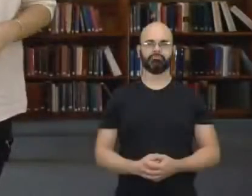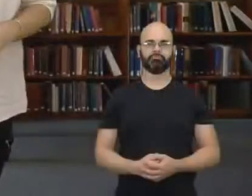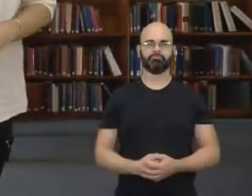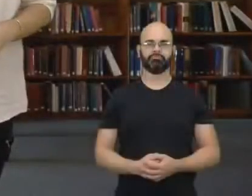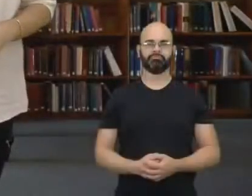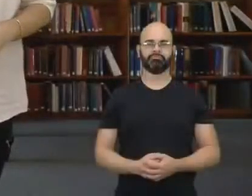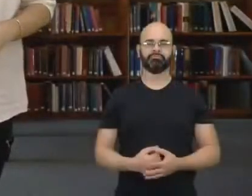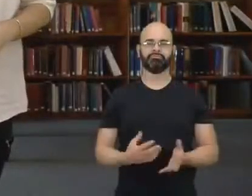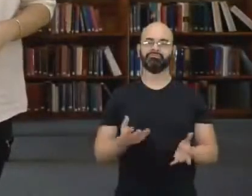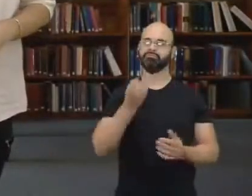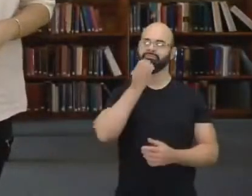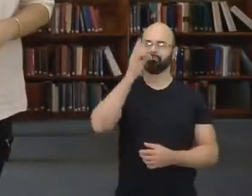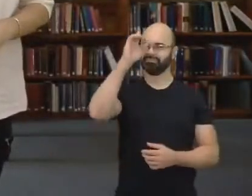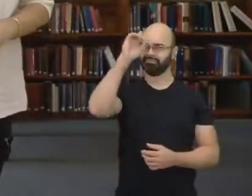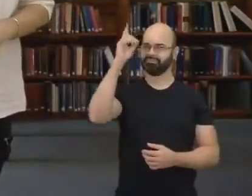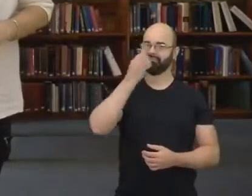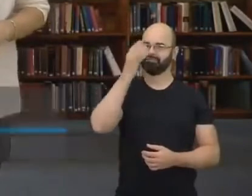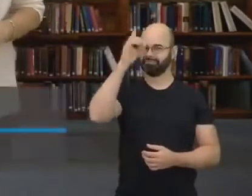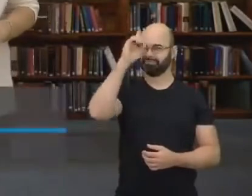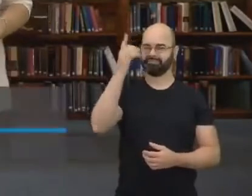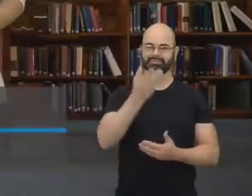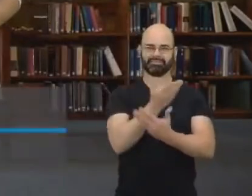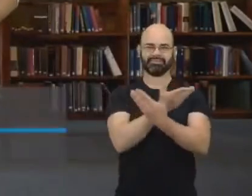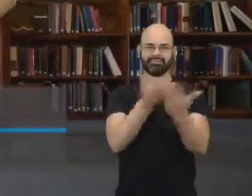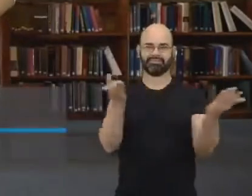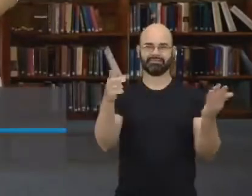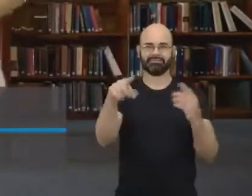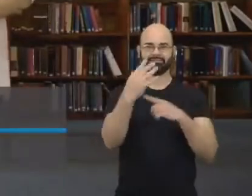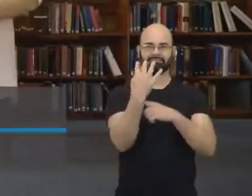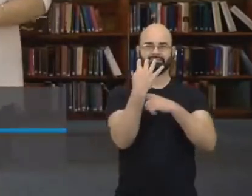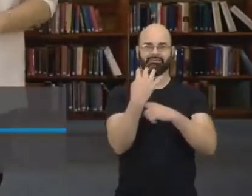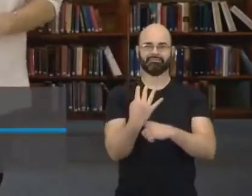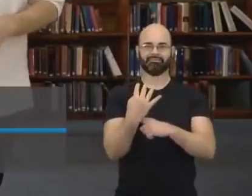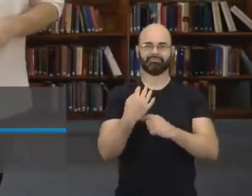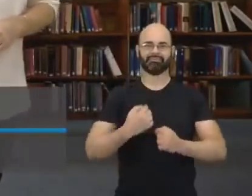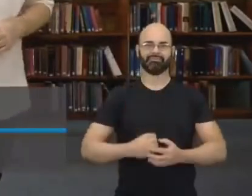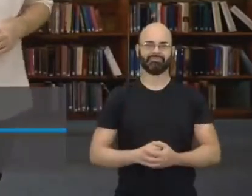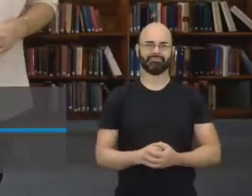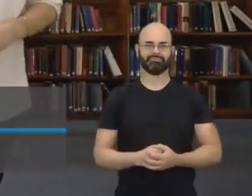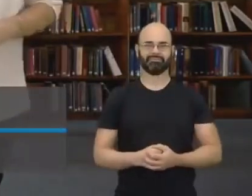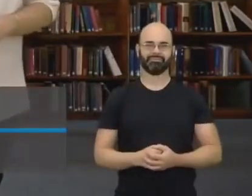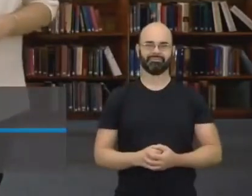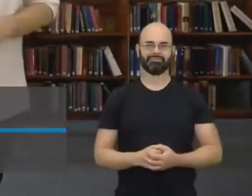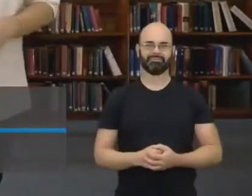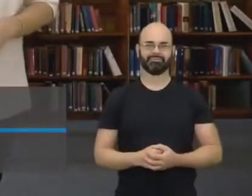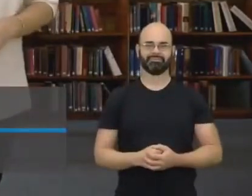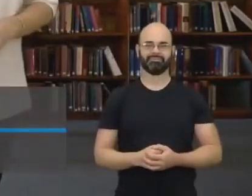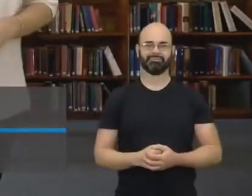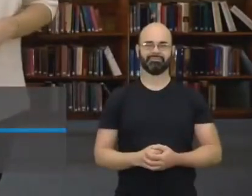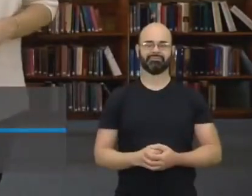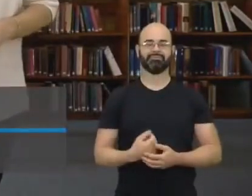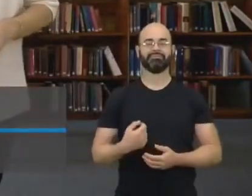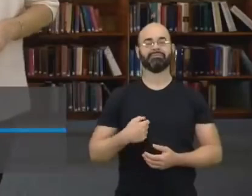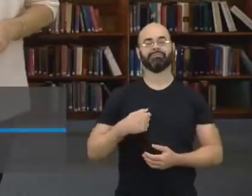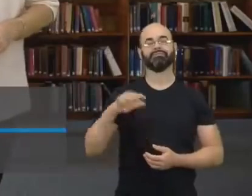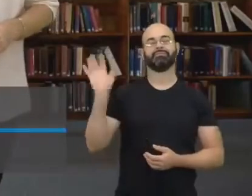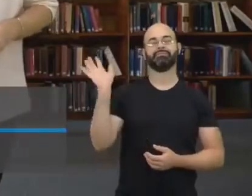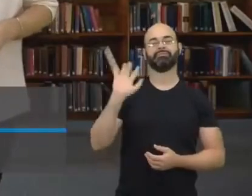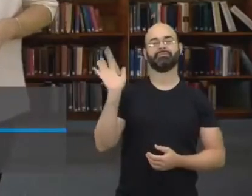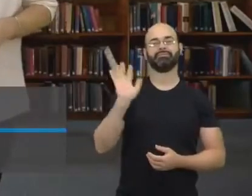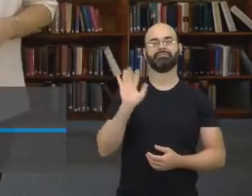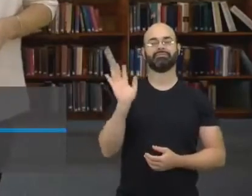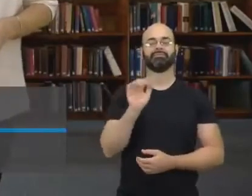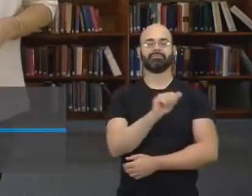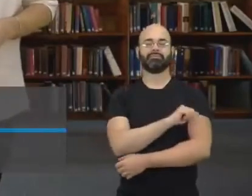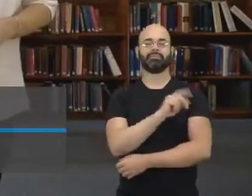Então, bom dias para todos que estão nos acompanhando. Eu vou mandar aqui um alô para os alunos da professora